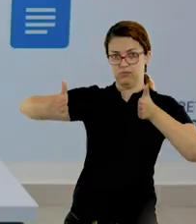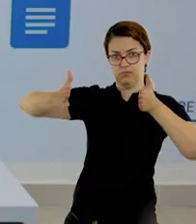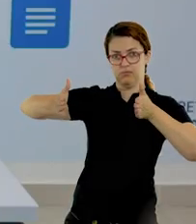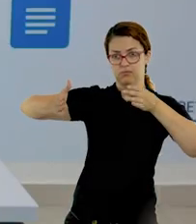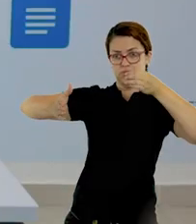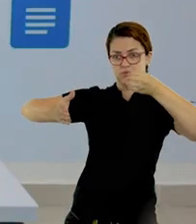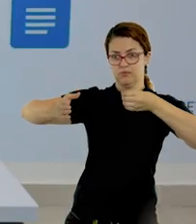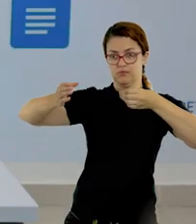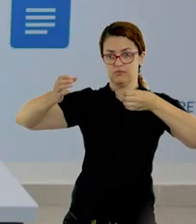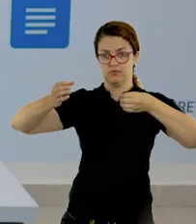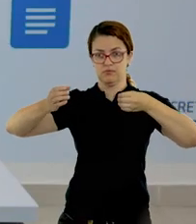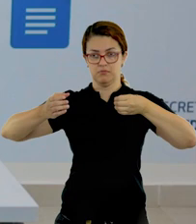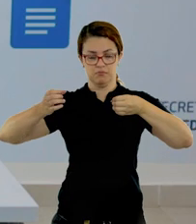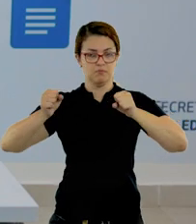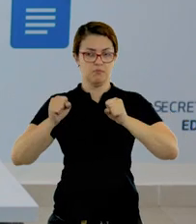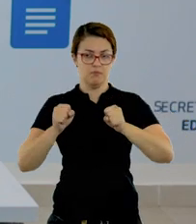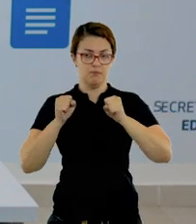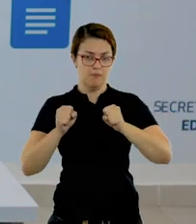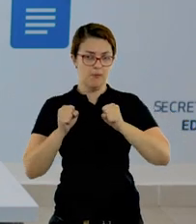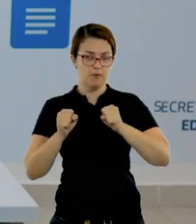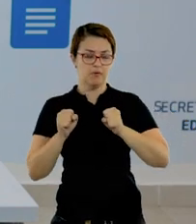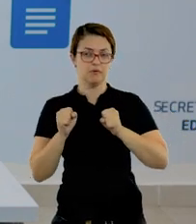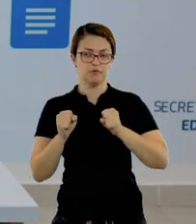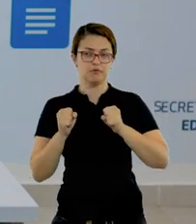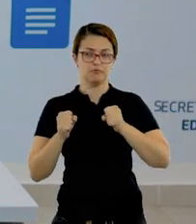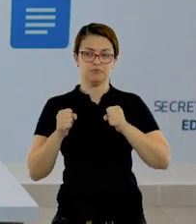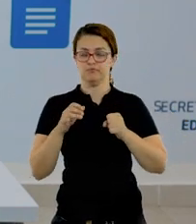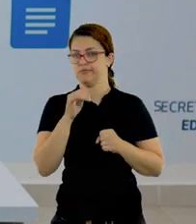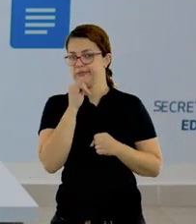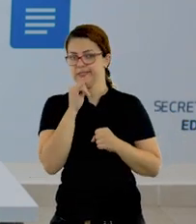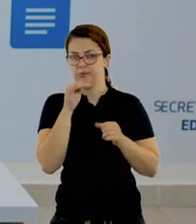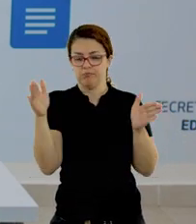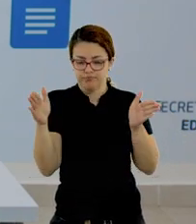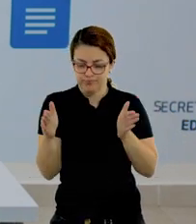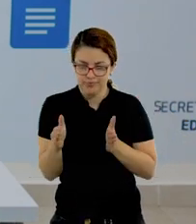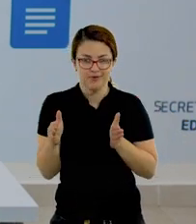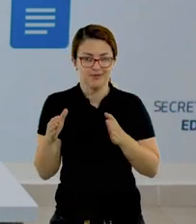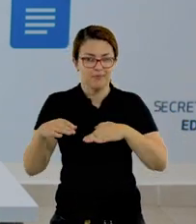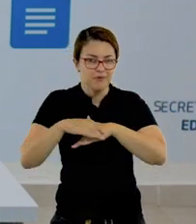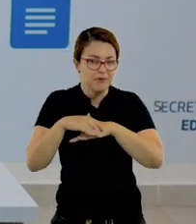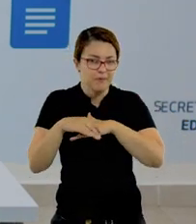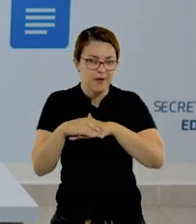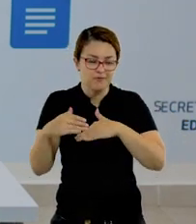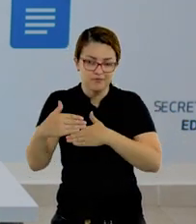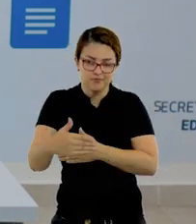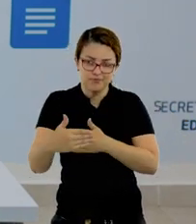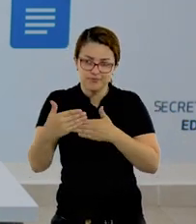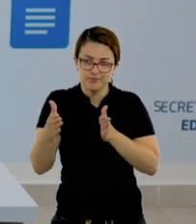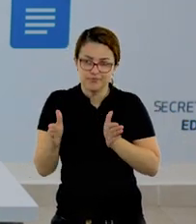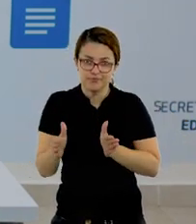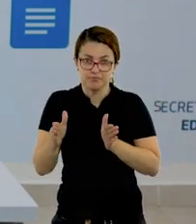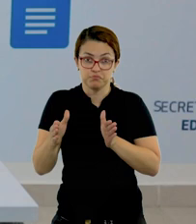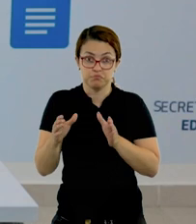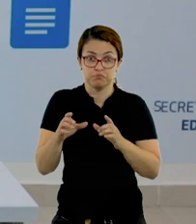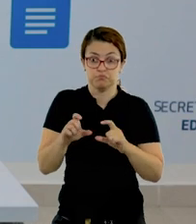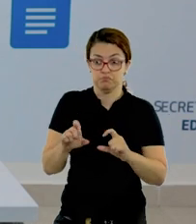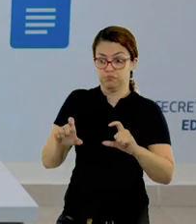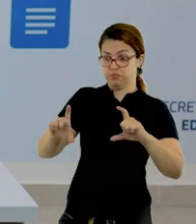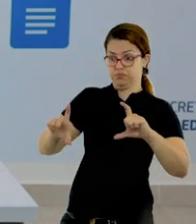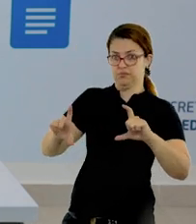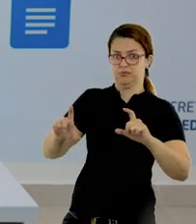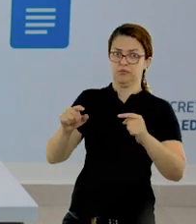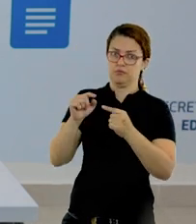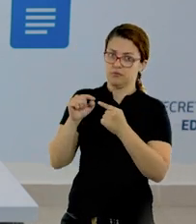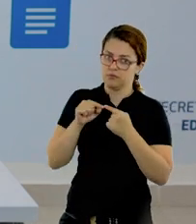precisa ser necessariamente só da cesta básica. Você pegar uma caixa do tamanho de caixa de sapato, não precisa pegar um material muito grande, tem que